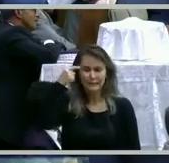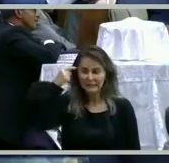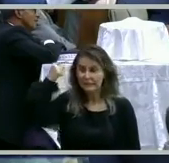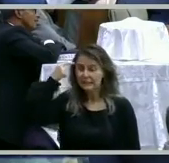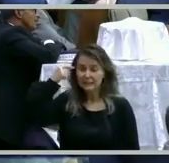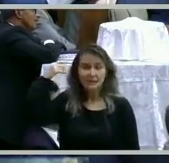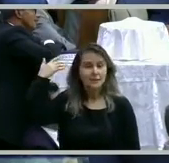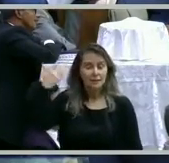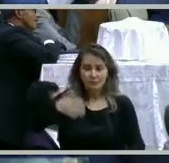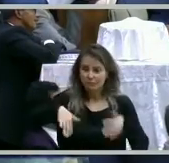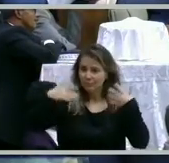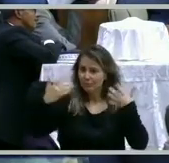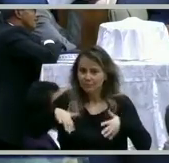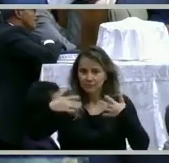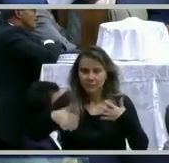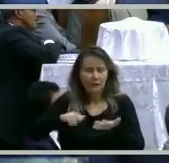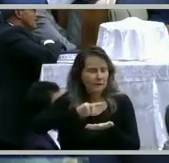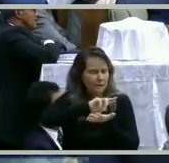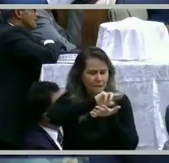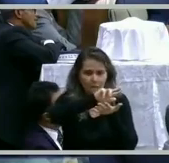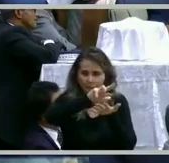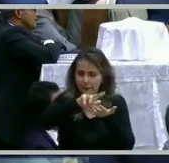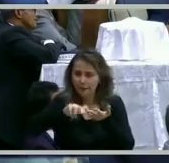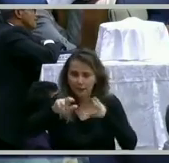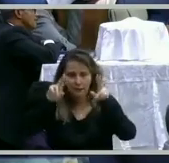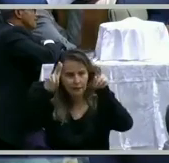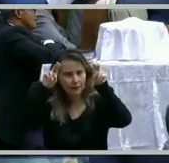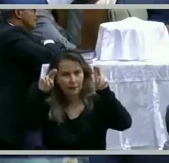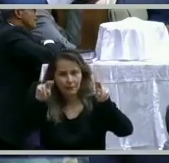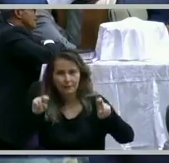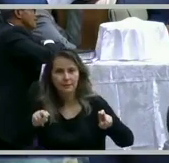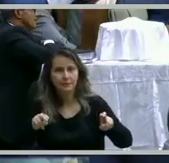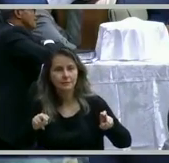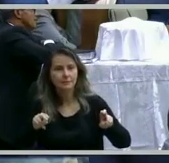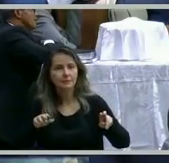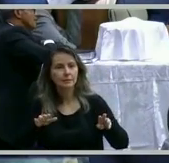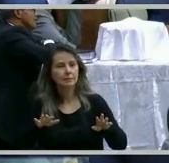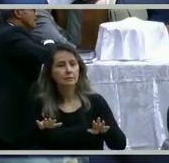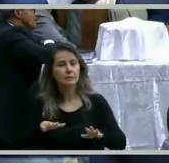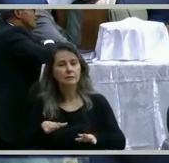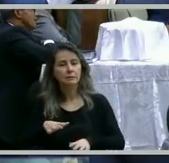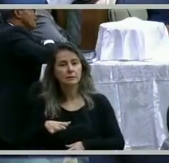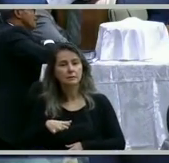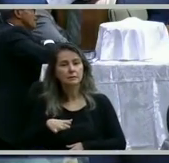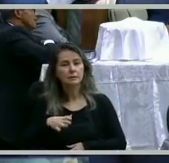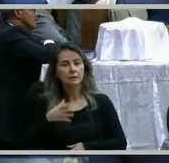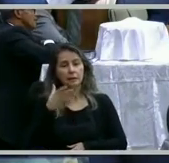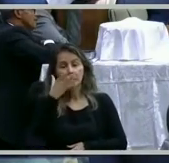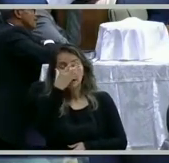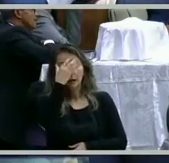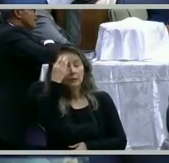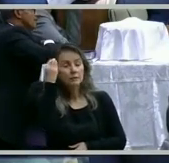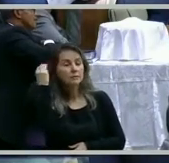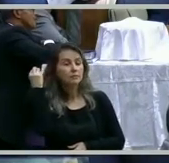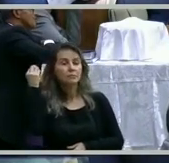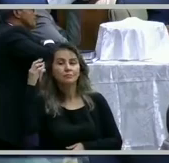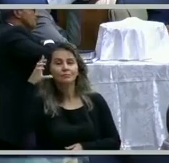pensa tanto em tantas as coisas, que a gente se esquece das providências de